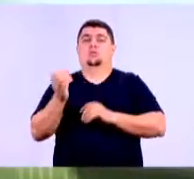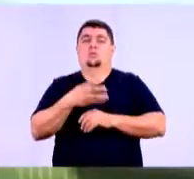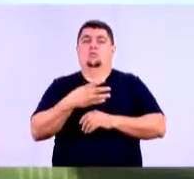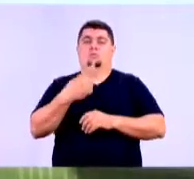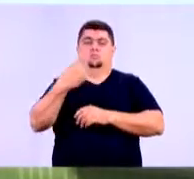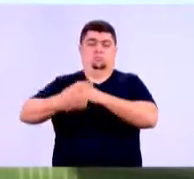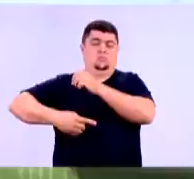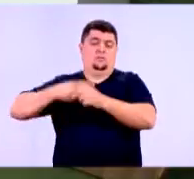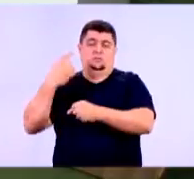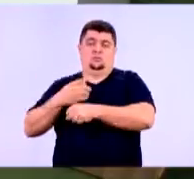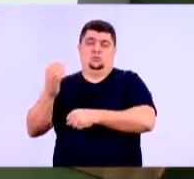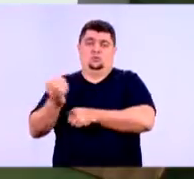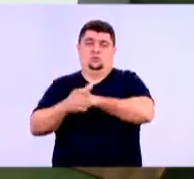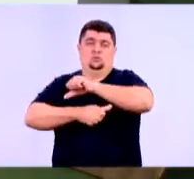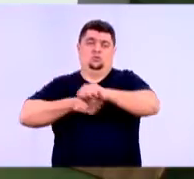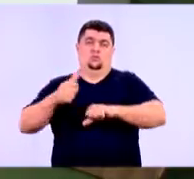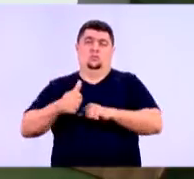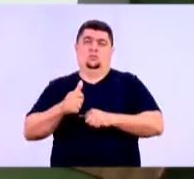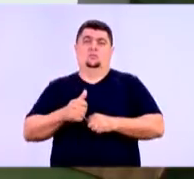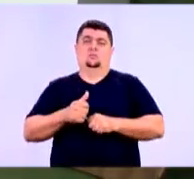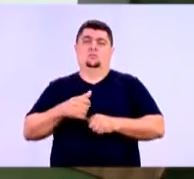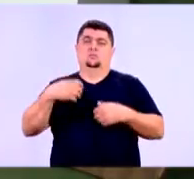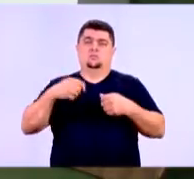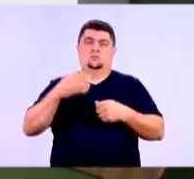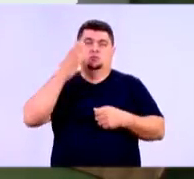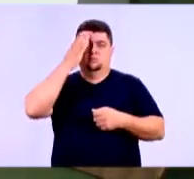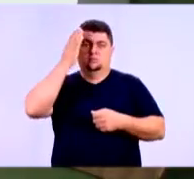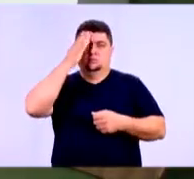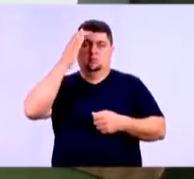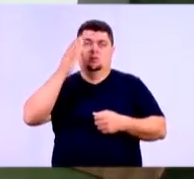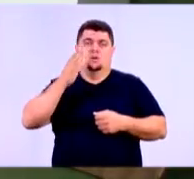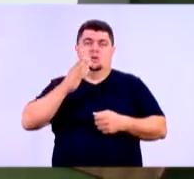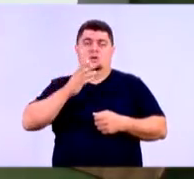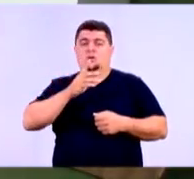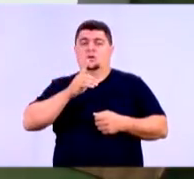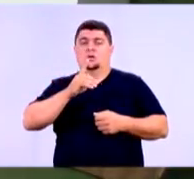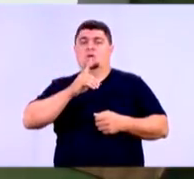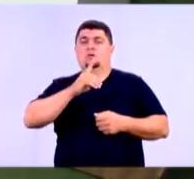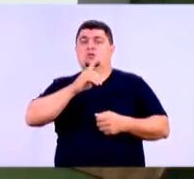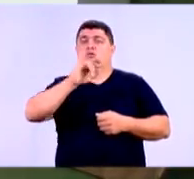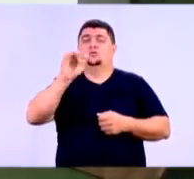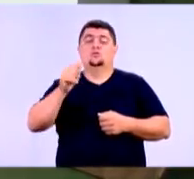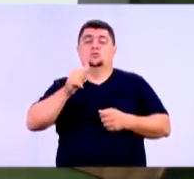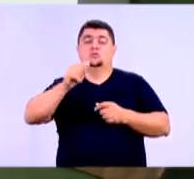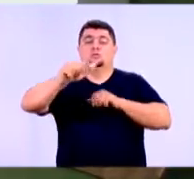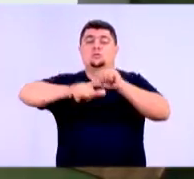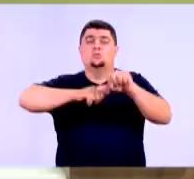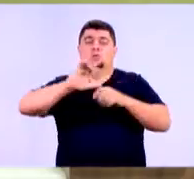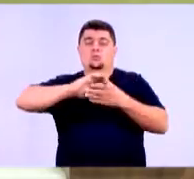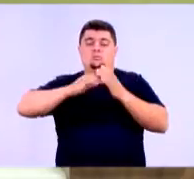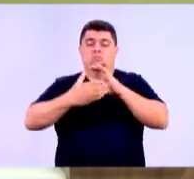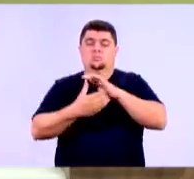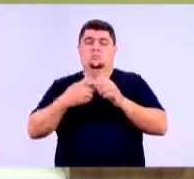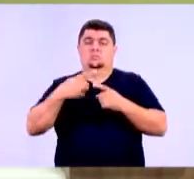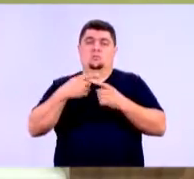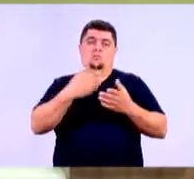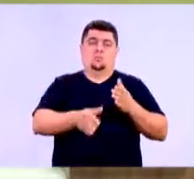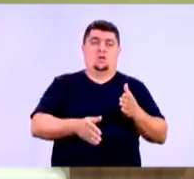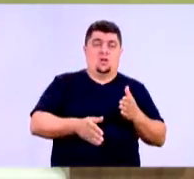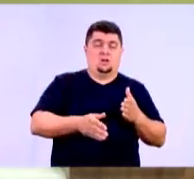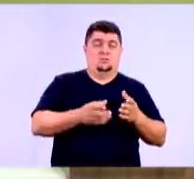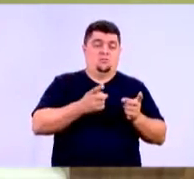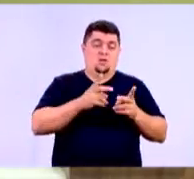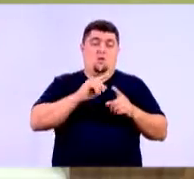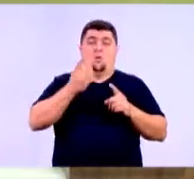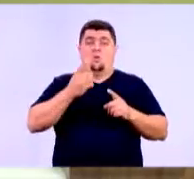por ano, né, professor? Exatamente, você tem que determinar realmente um prazo para atualizar. Você vai estar perdendo vendas ou você vai estar aumentando o risco da sua